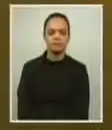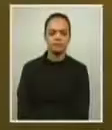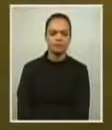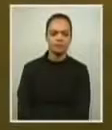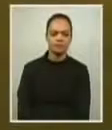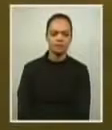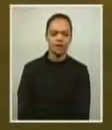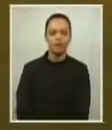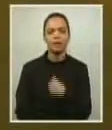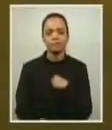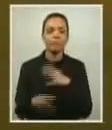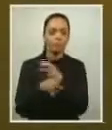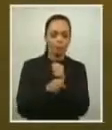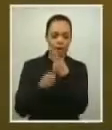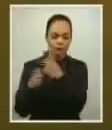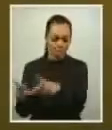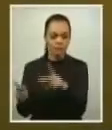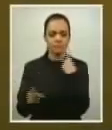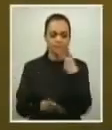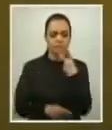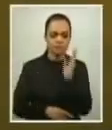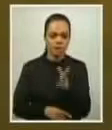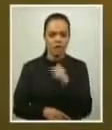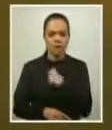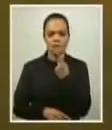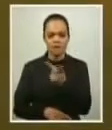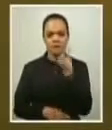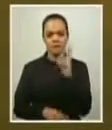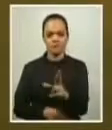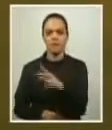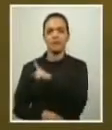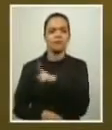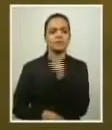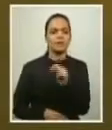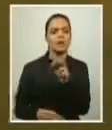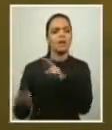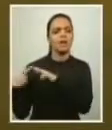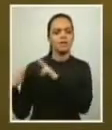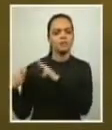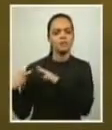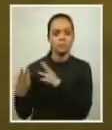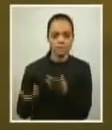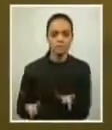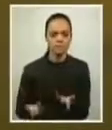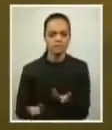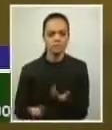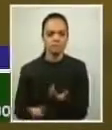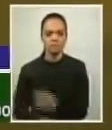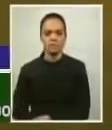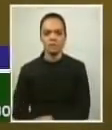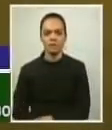somado ao que eles falaram eu adiciono que a representação tem muito de responsabilidade de responder